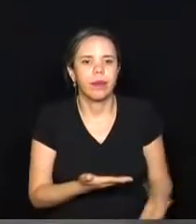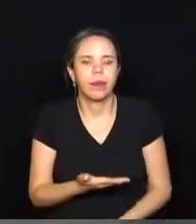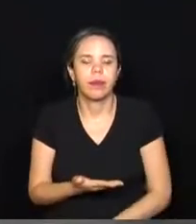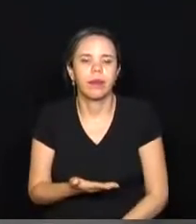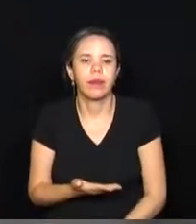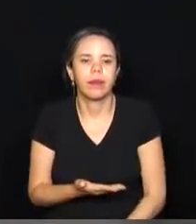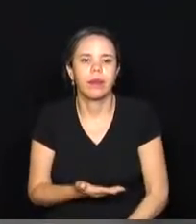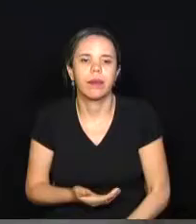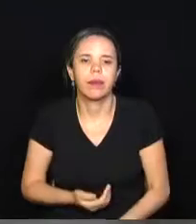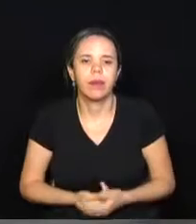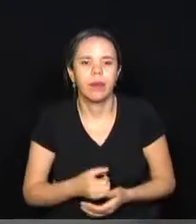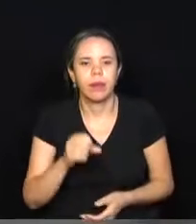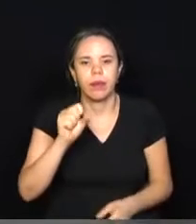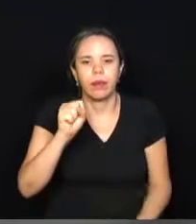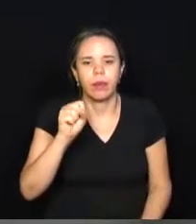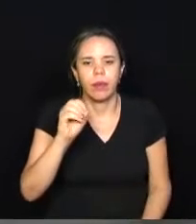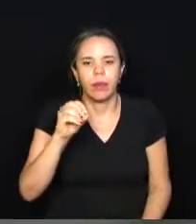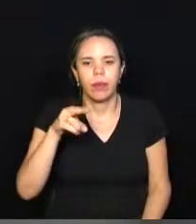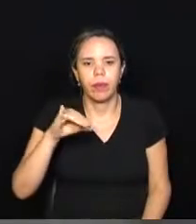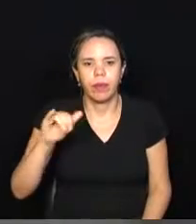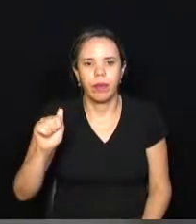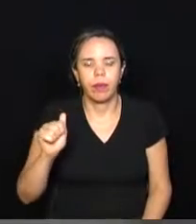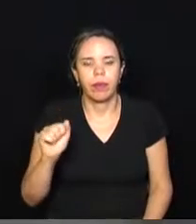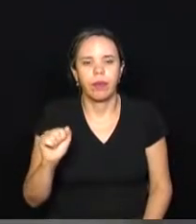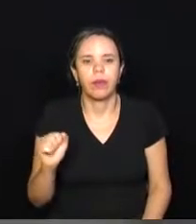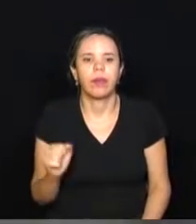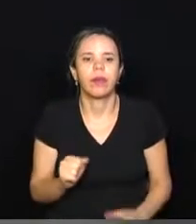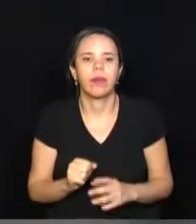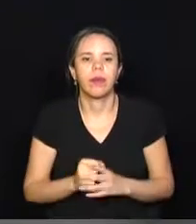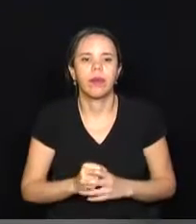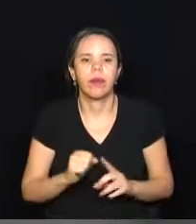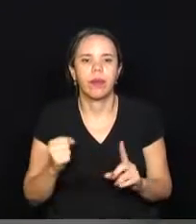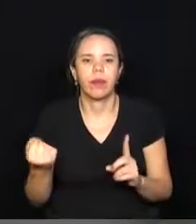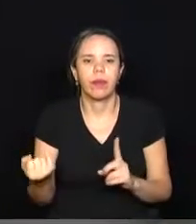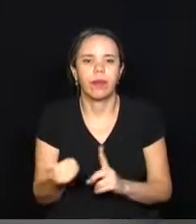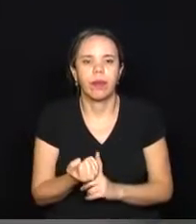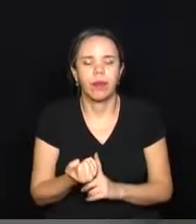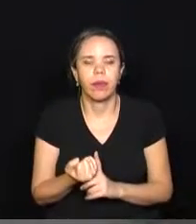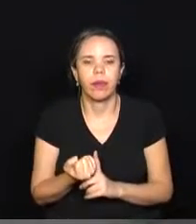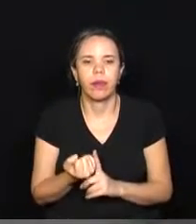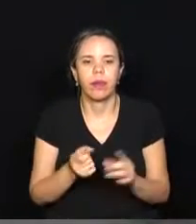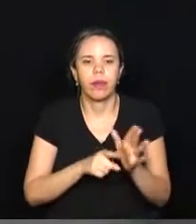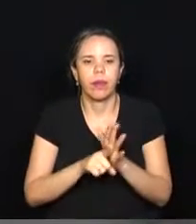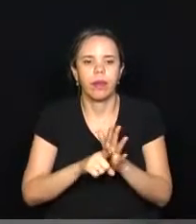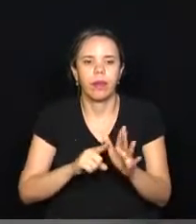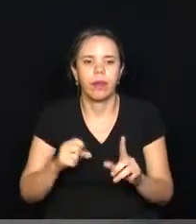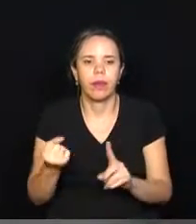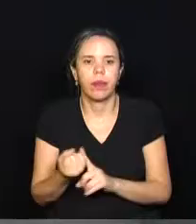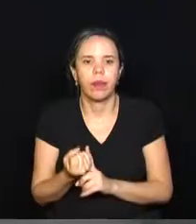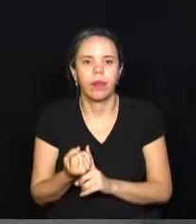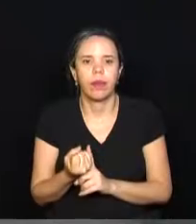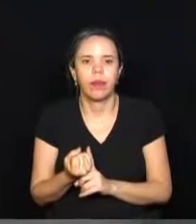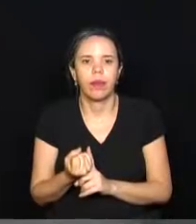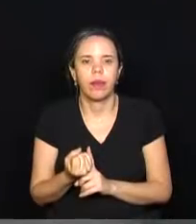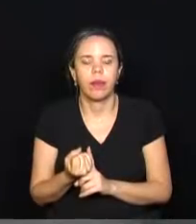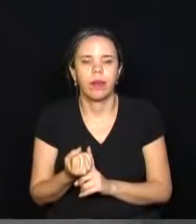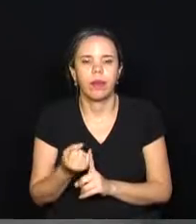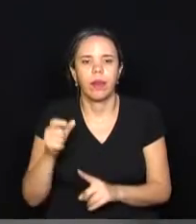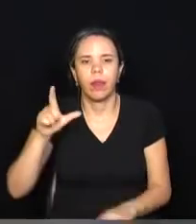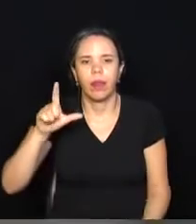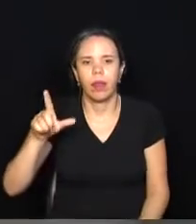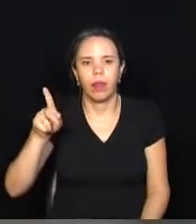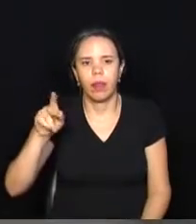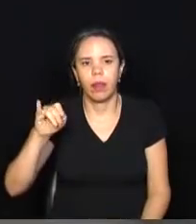senhora Sônia Pop, assistência da perita social, consultora em